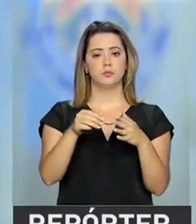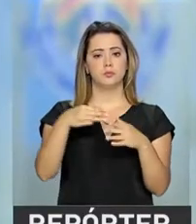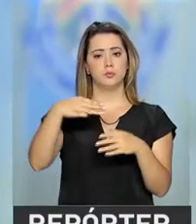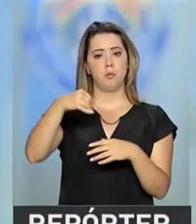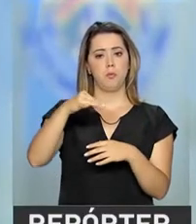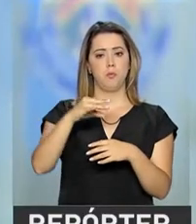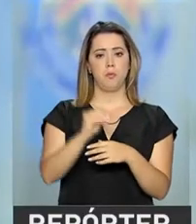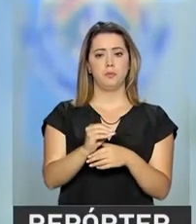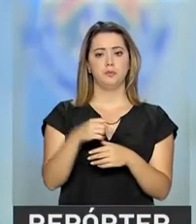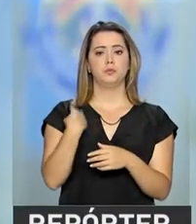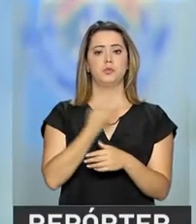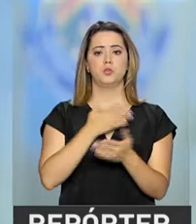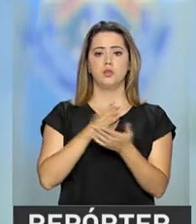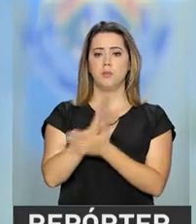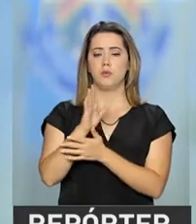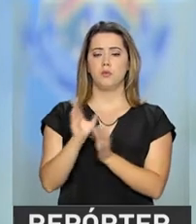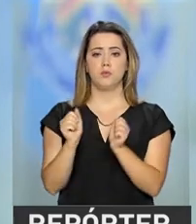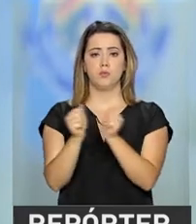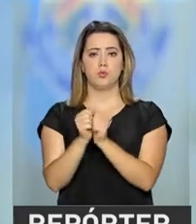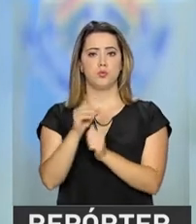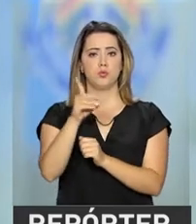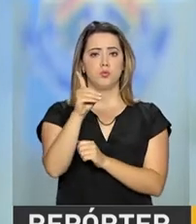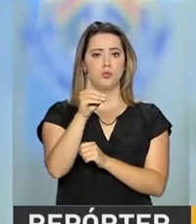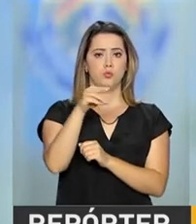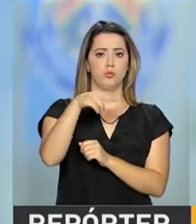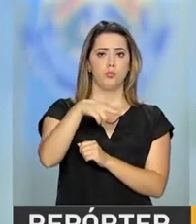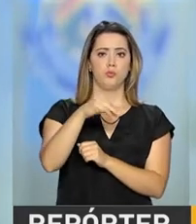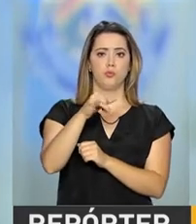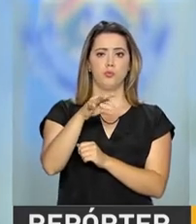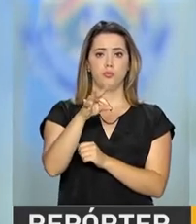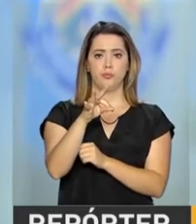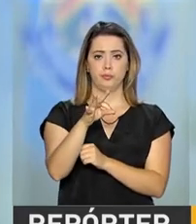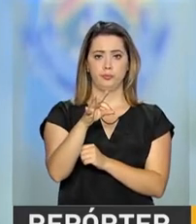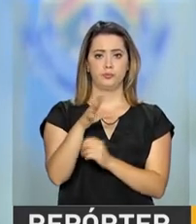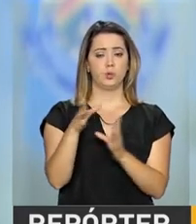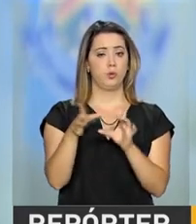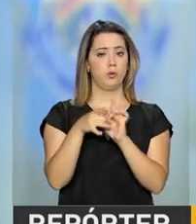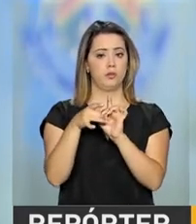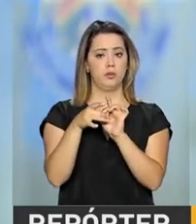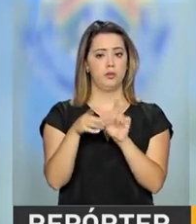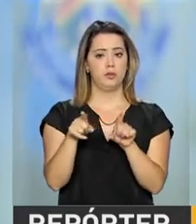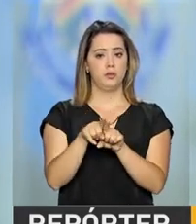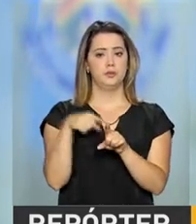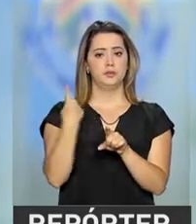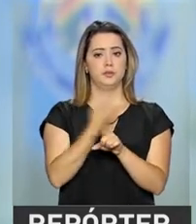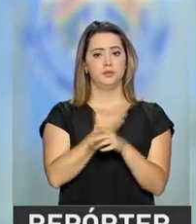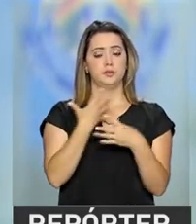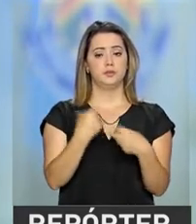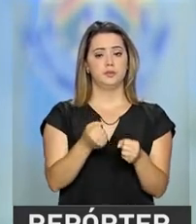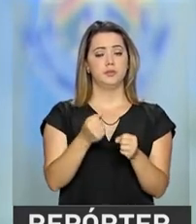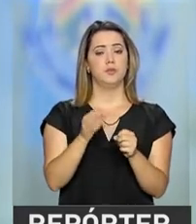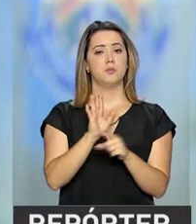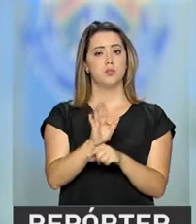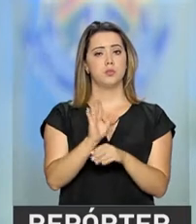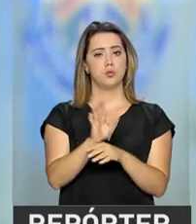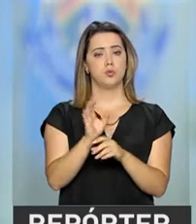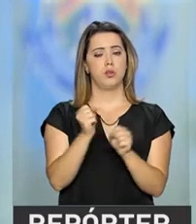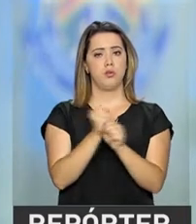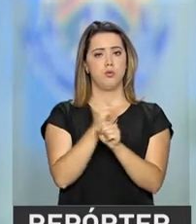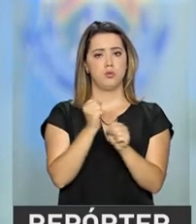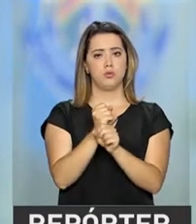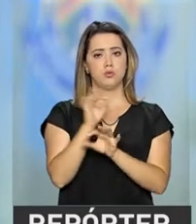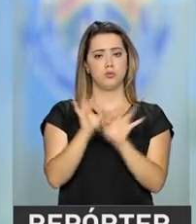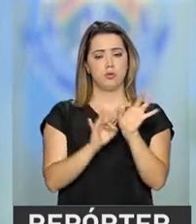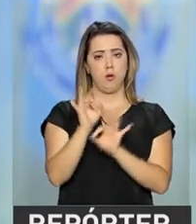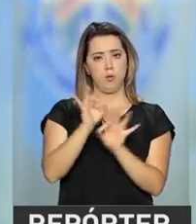colegiado do dnit é um convênio onde nós vamos apoiar a reconstrução ea manutenção